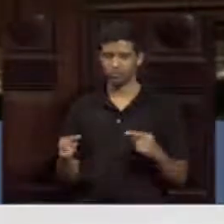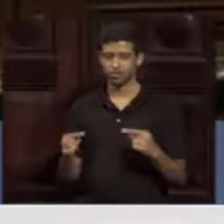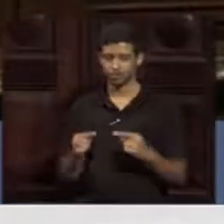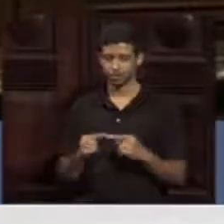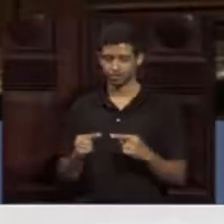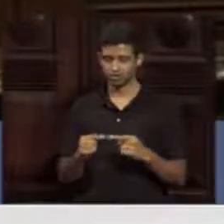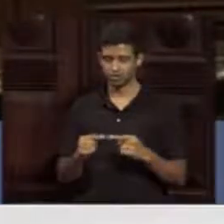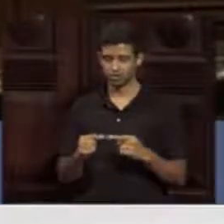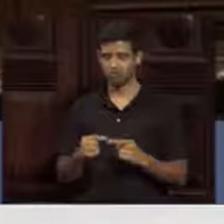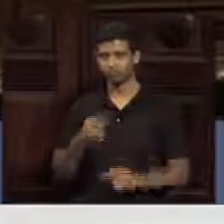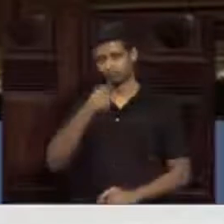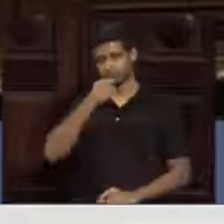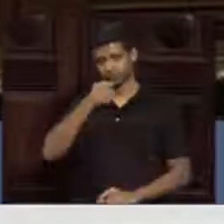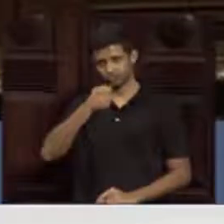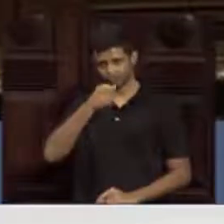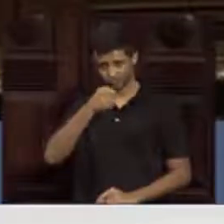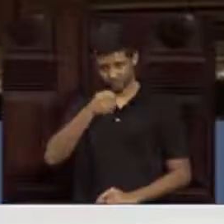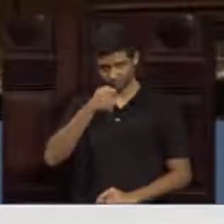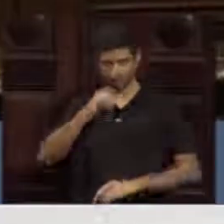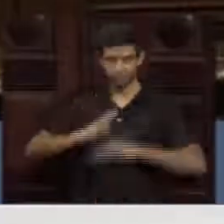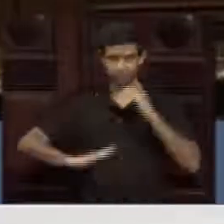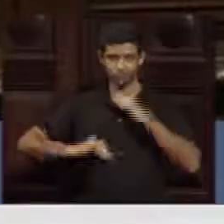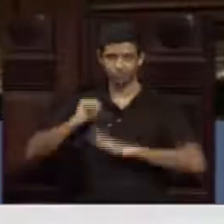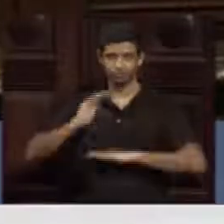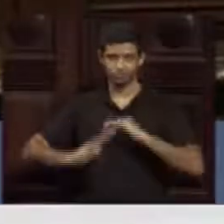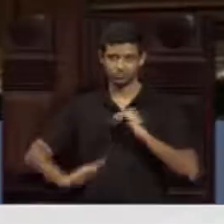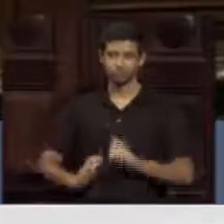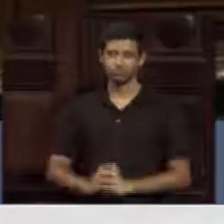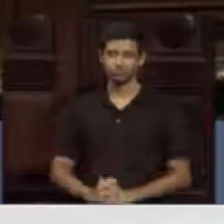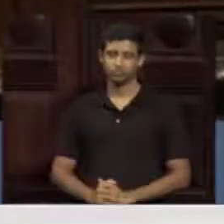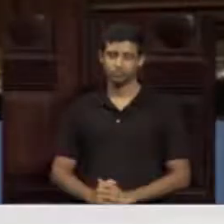dos jornalistas,